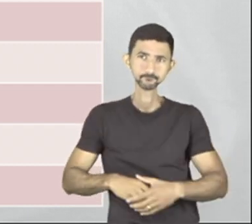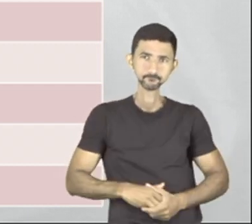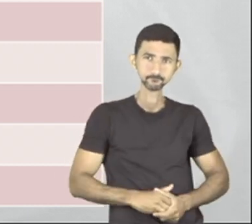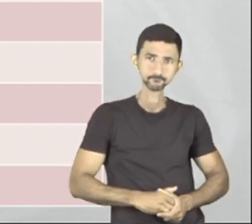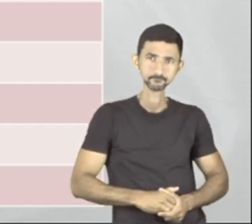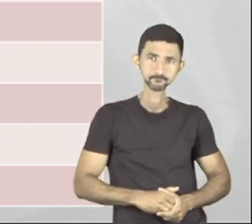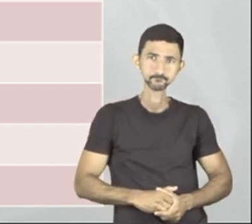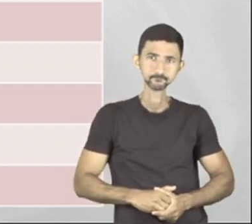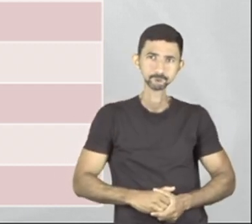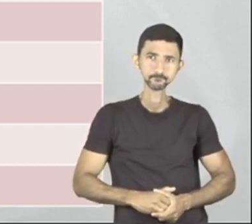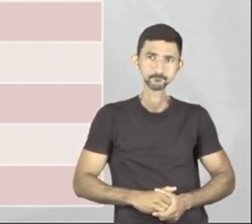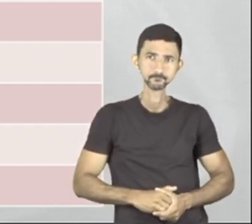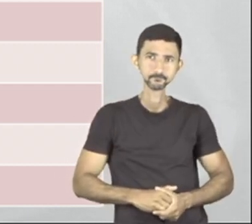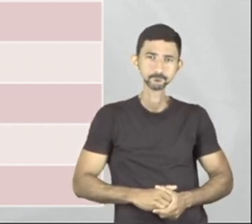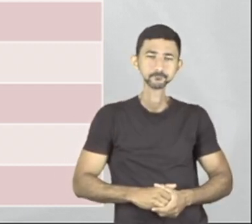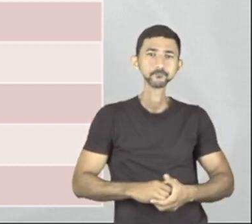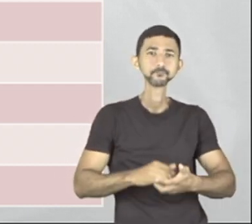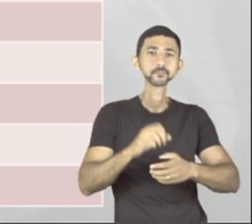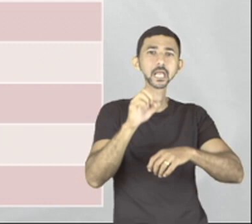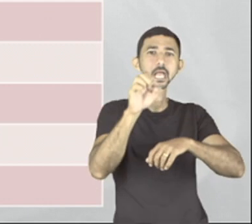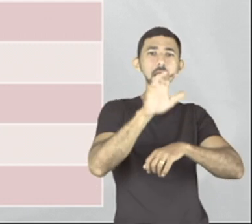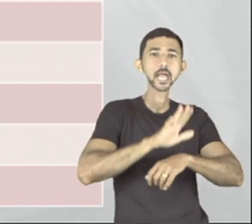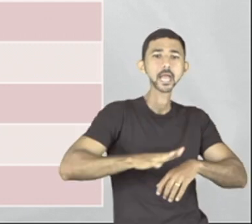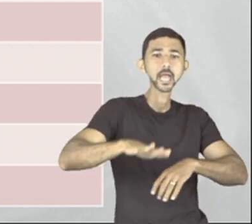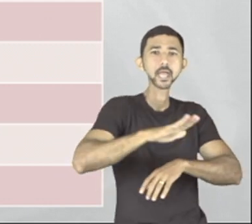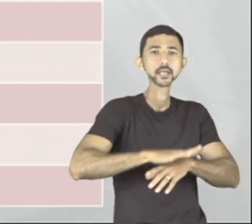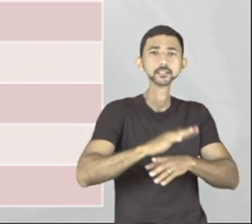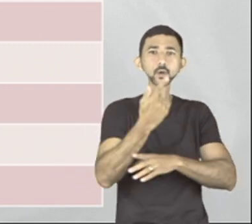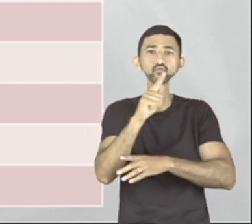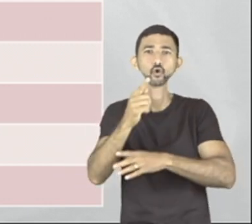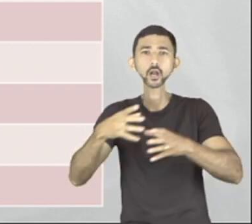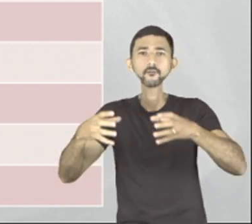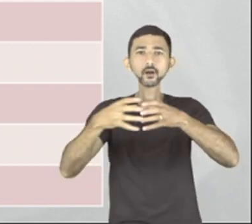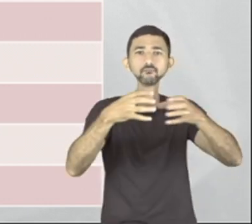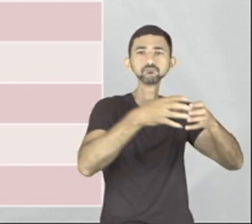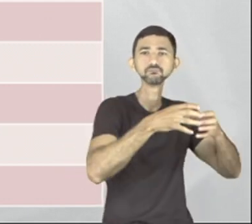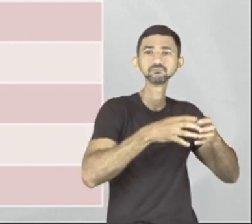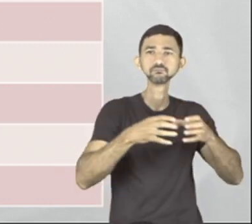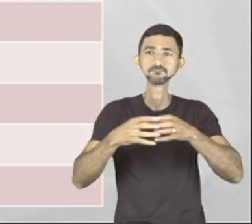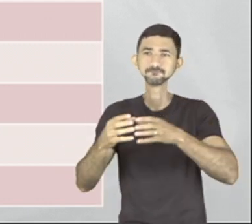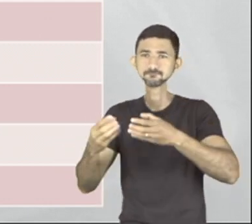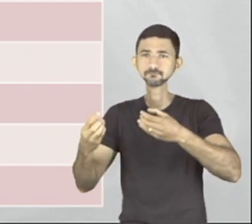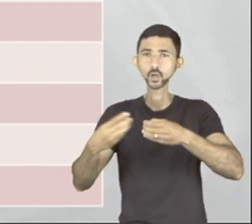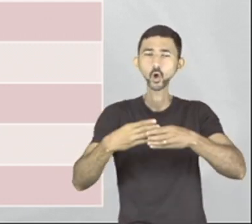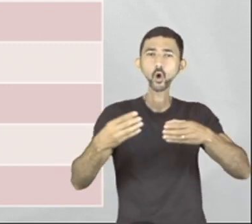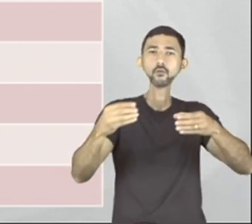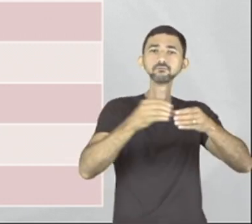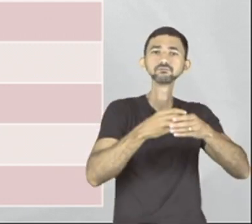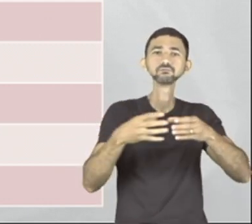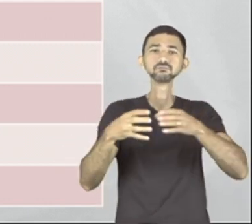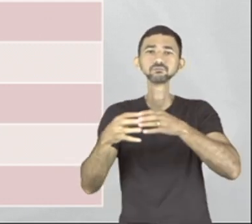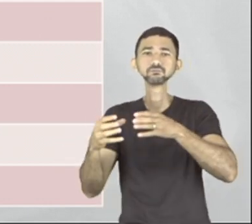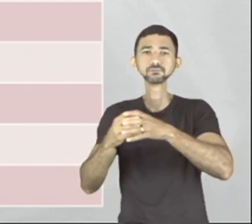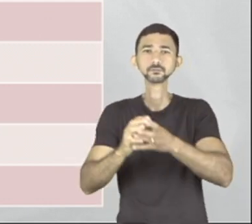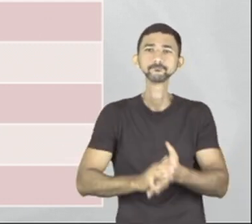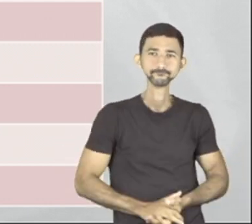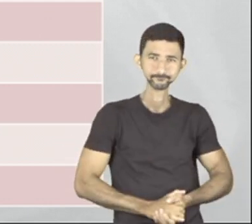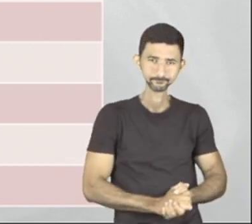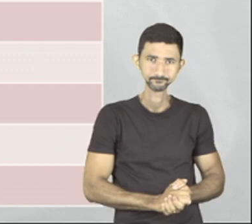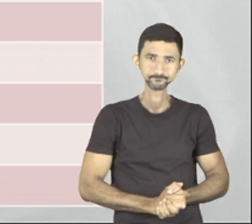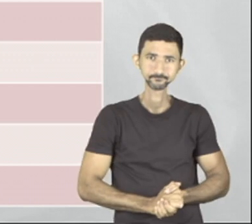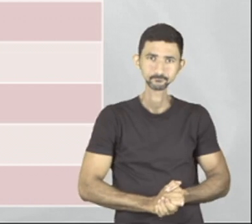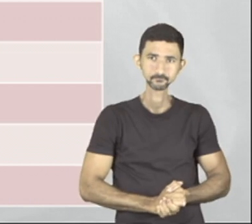de região geográfica intermediária. E o que era micro-região passou a ser chamado de região